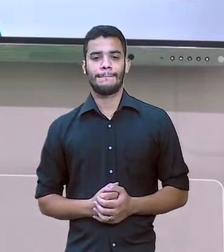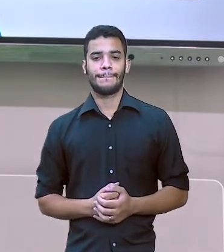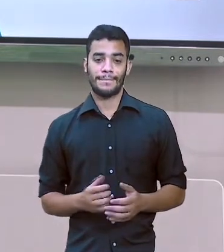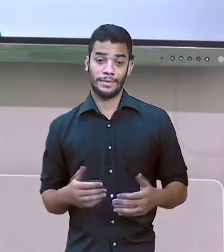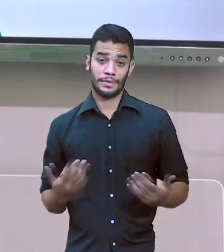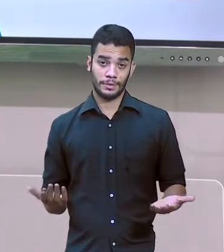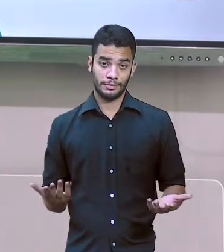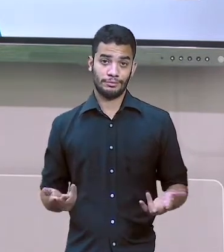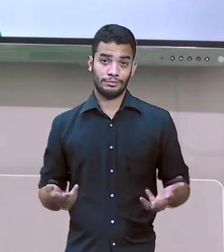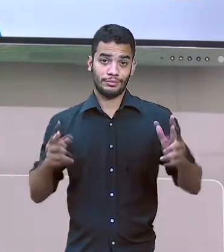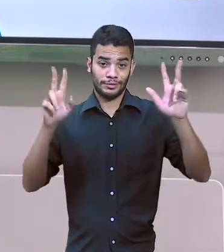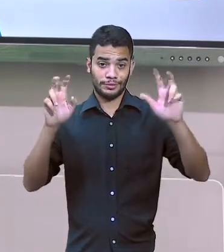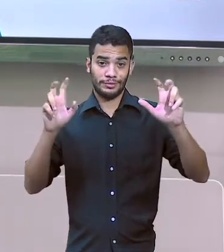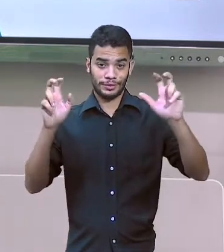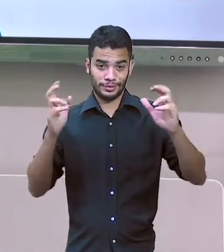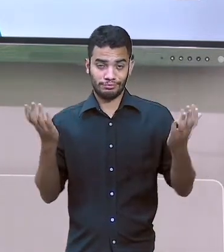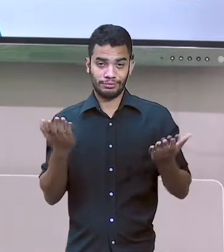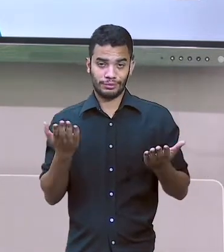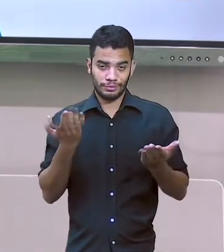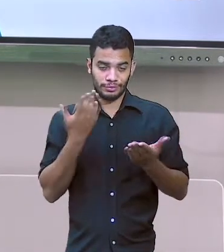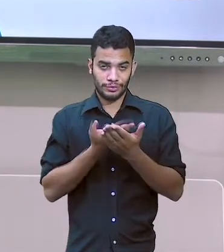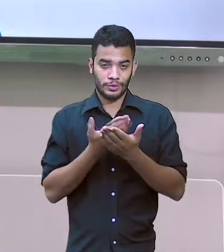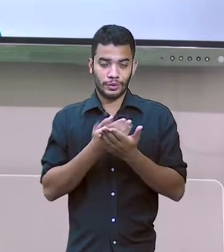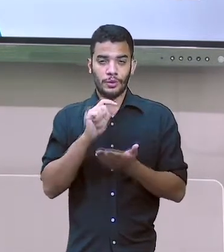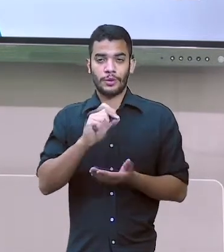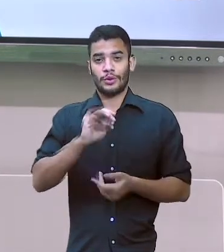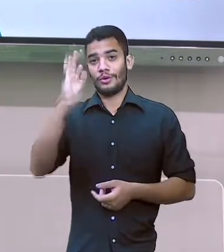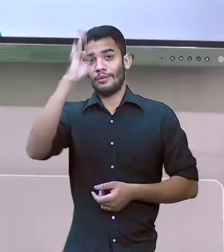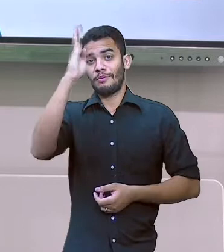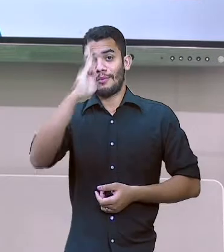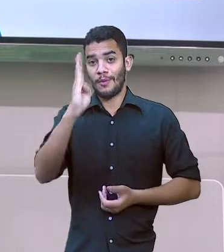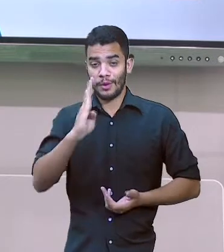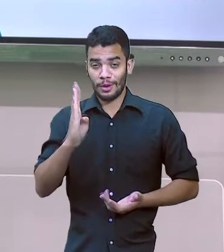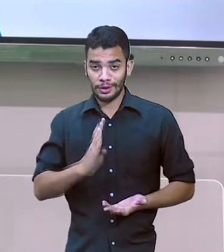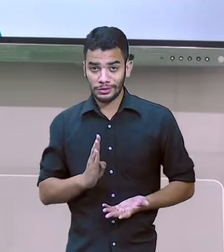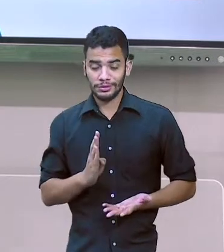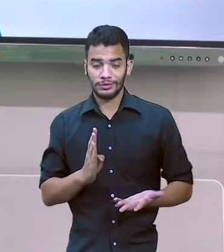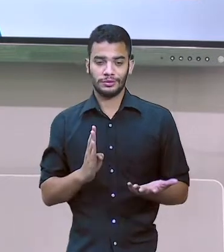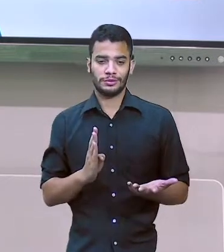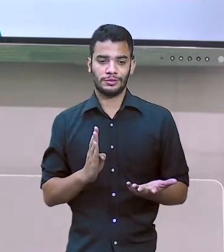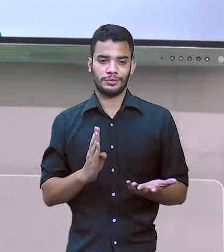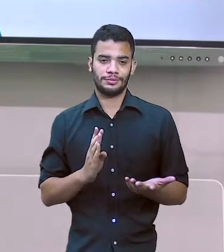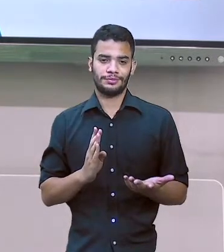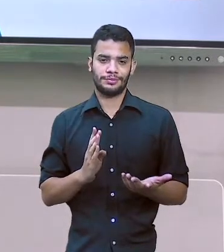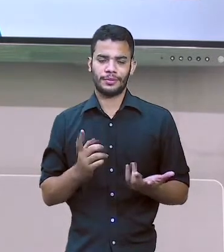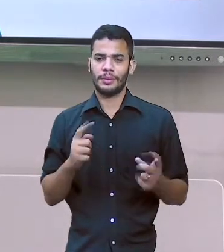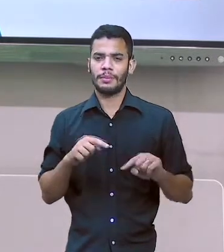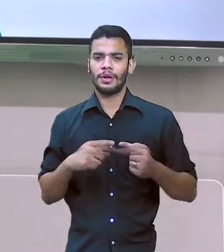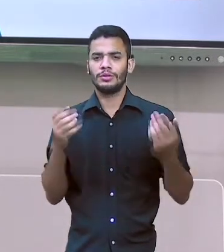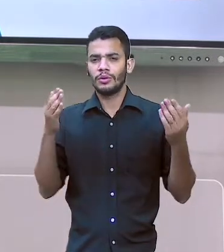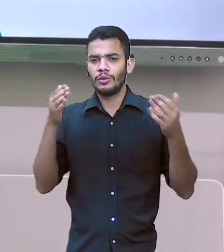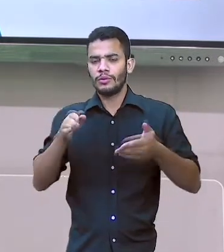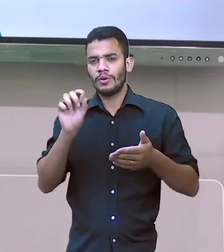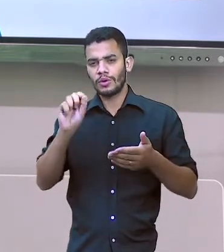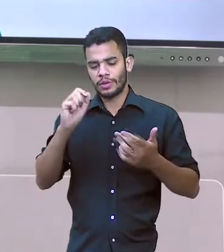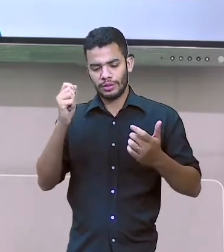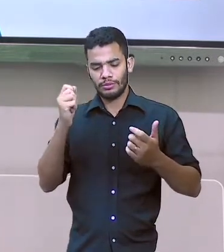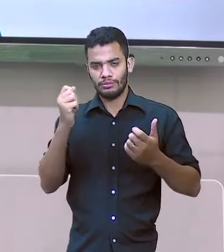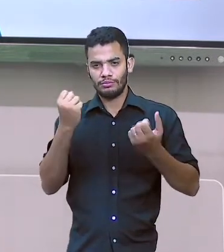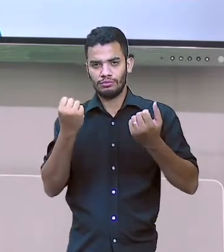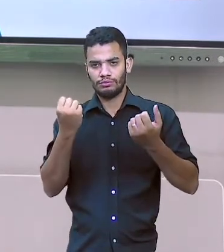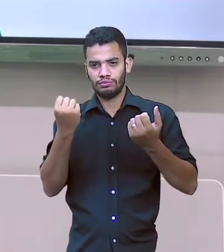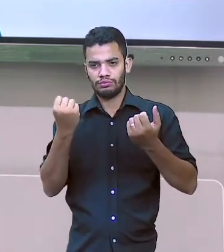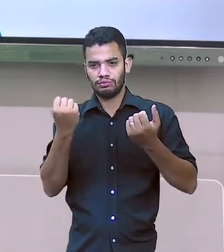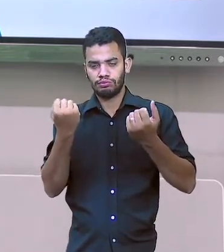tema, Brasil, país lindo, né? E nós vamos falar um pouquinho sobre a industrialização e